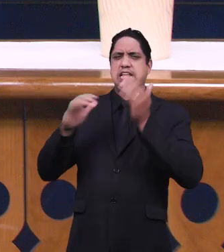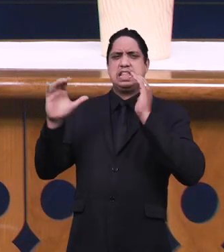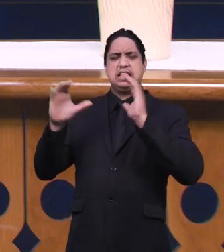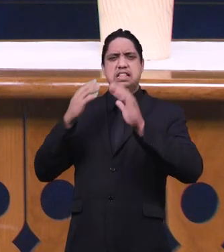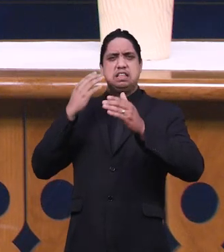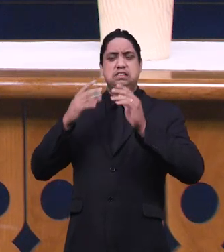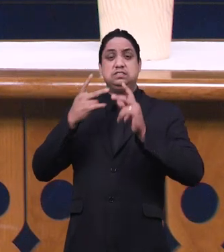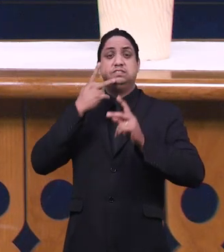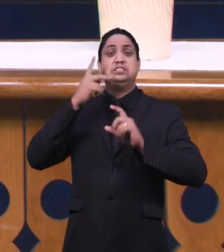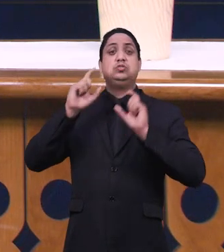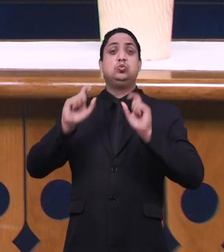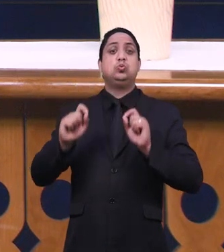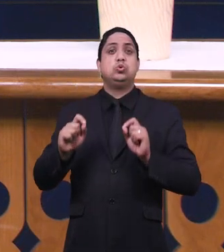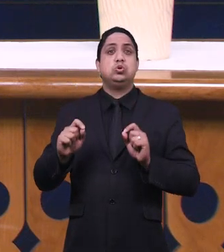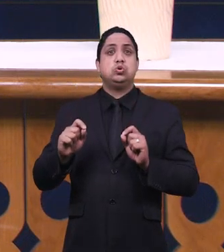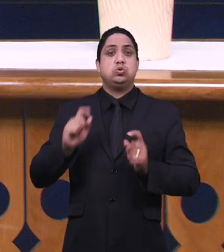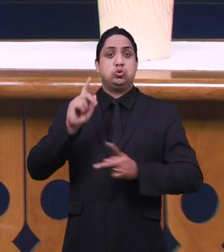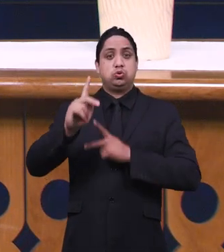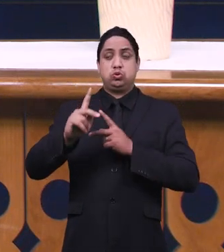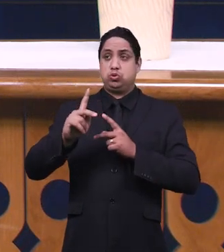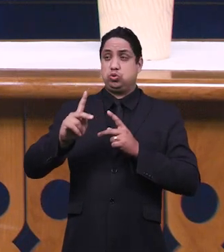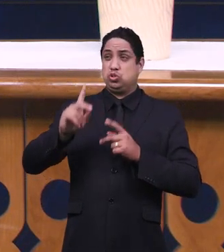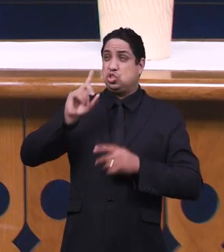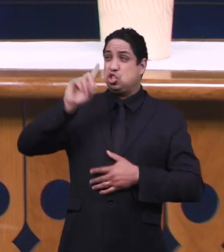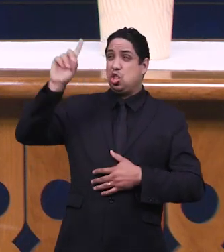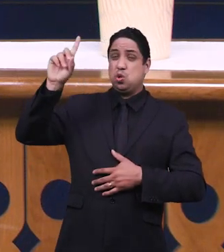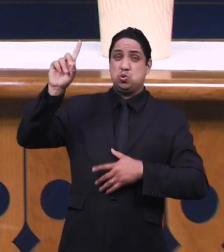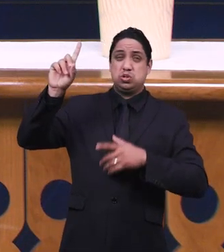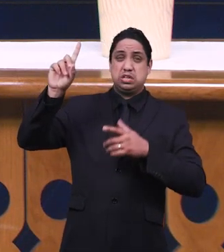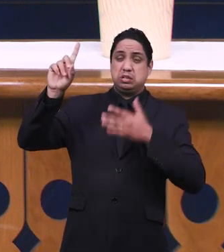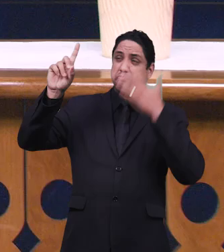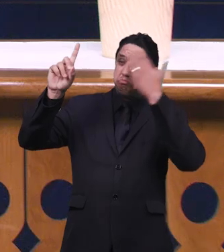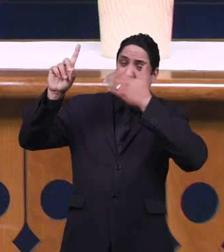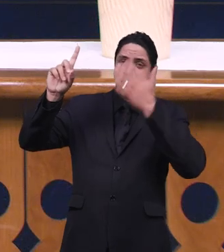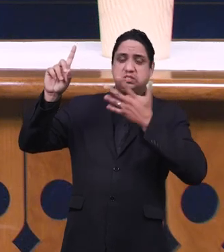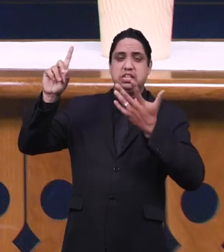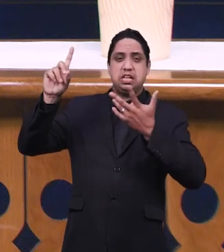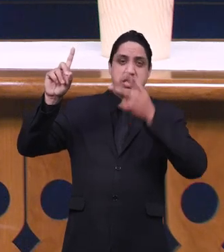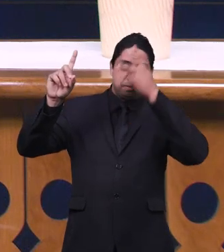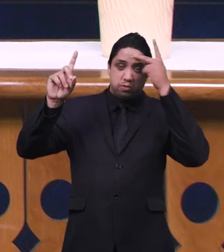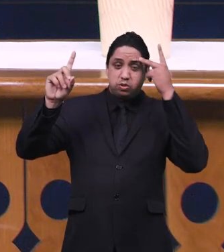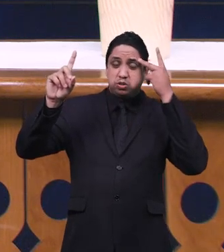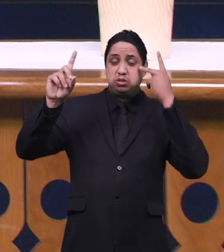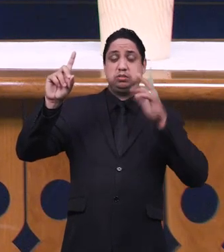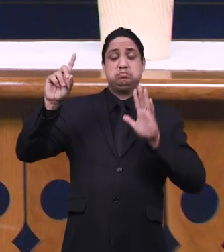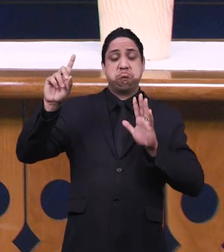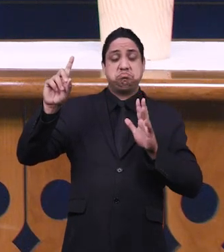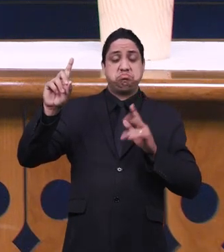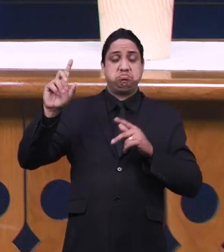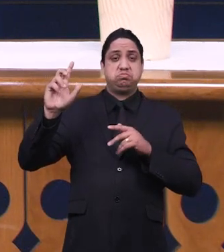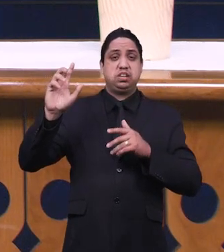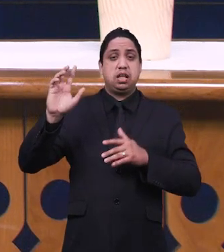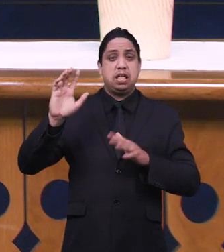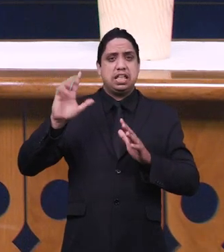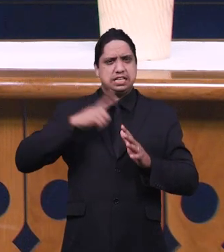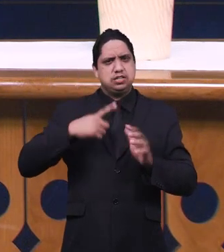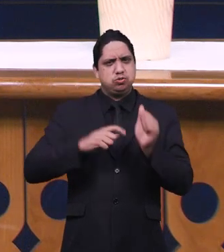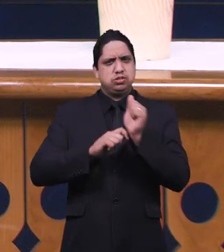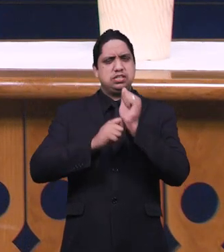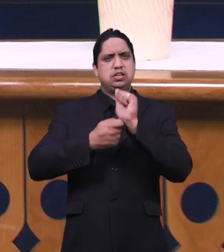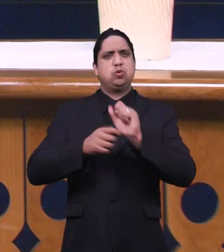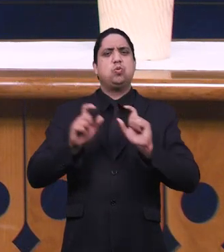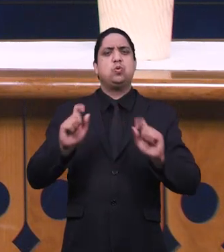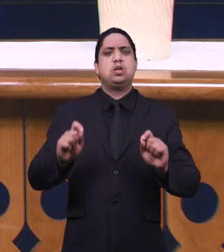cantando, falando de um Deus que para eles era invisível, morto. Havia um mistério nisso